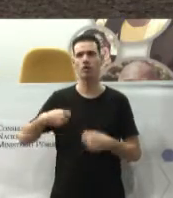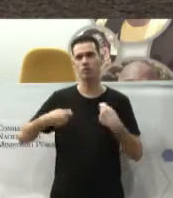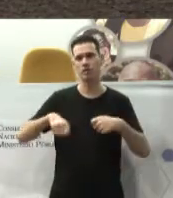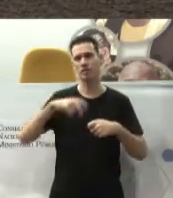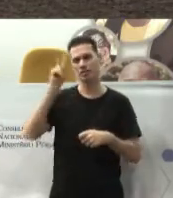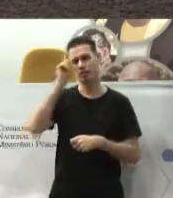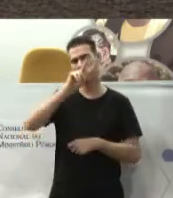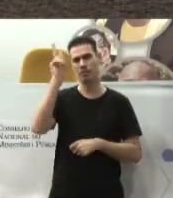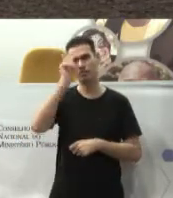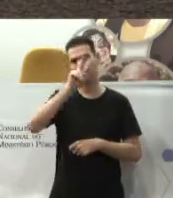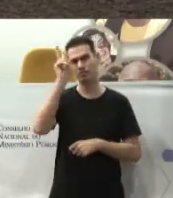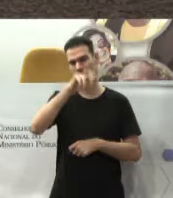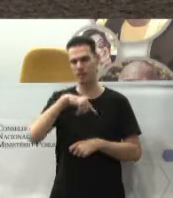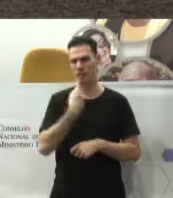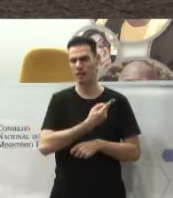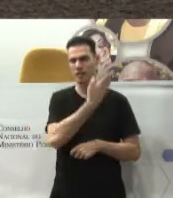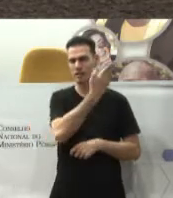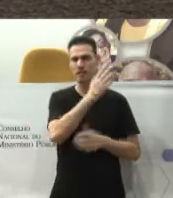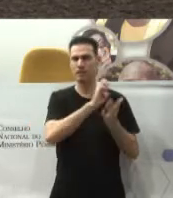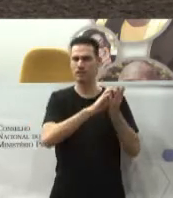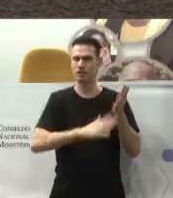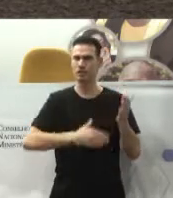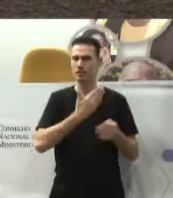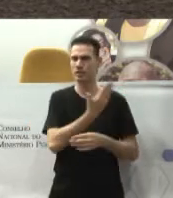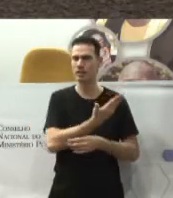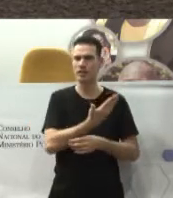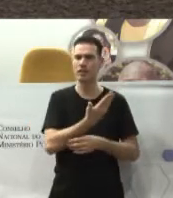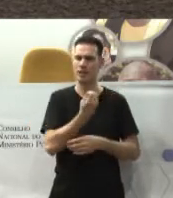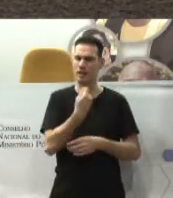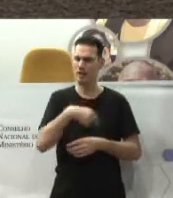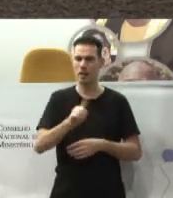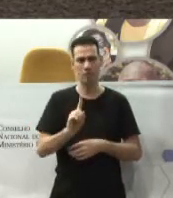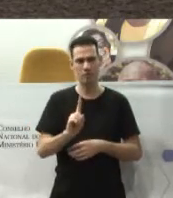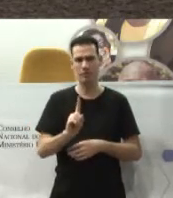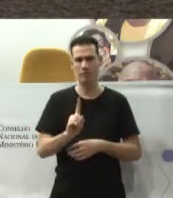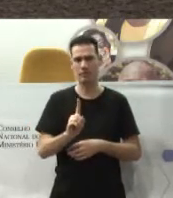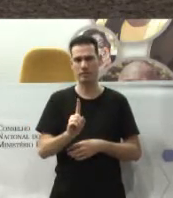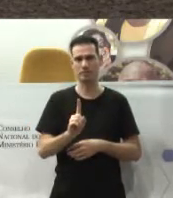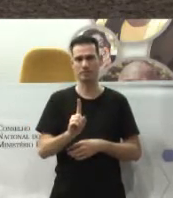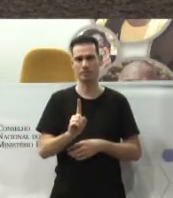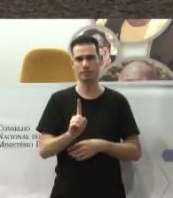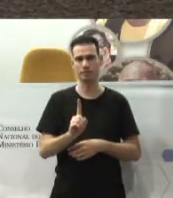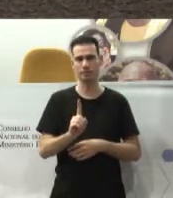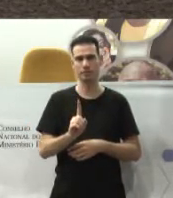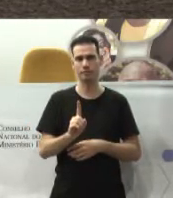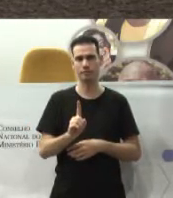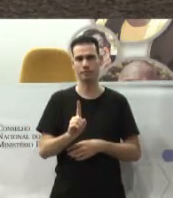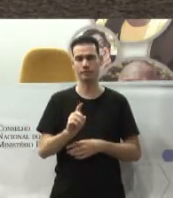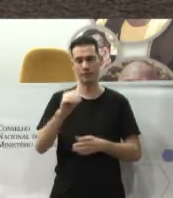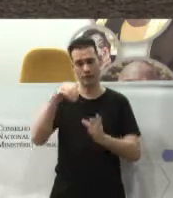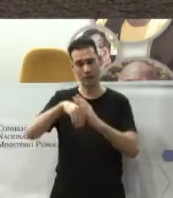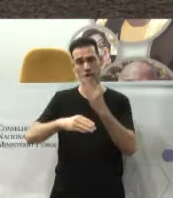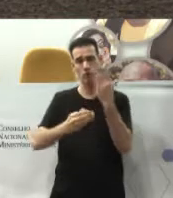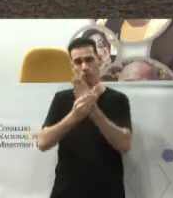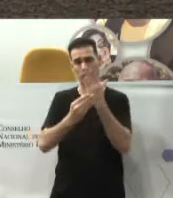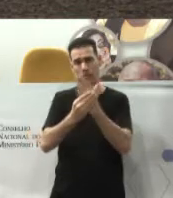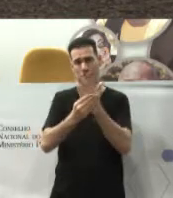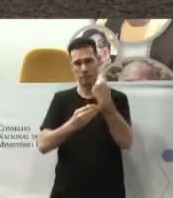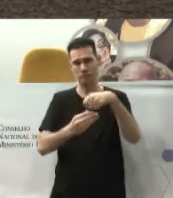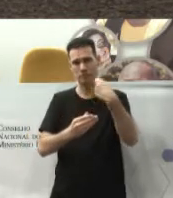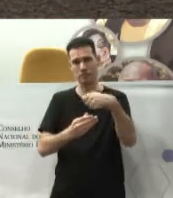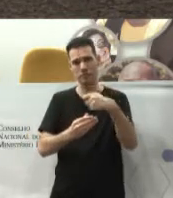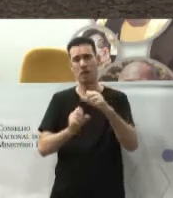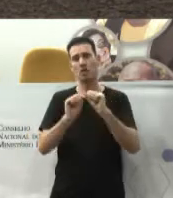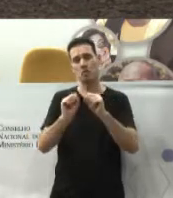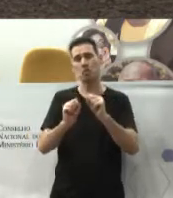precisamos nos lembrar que essa atividade não precisa necessariamente ser feita dentro do processo. Nós